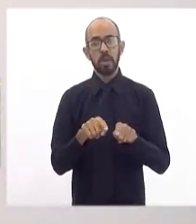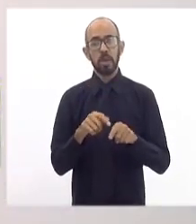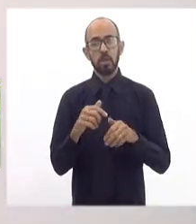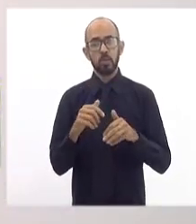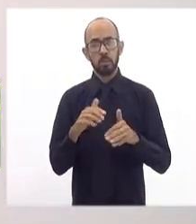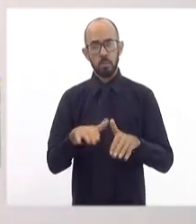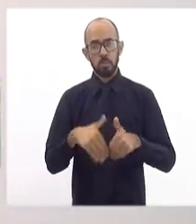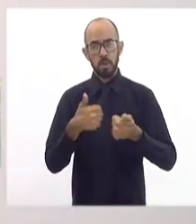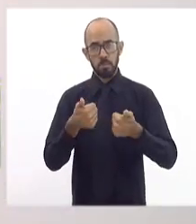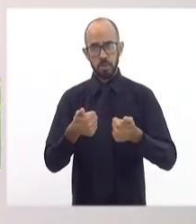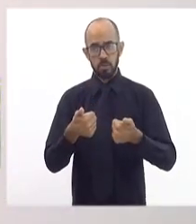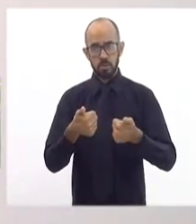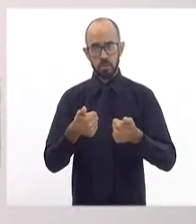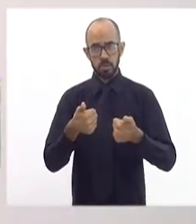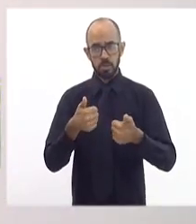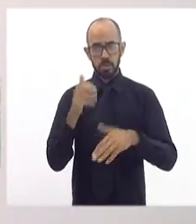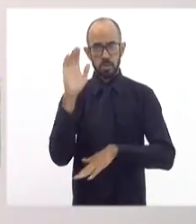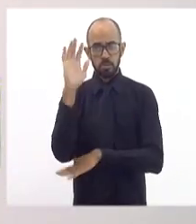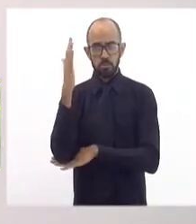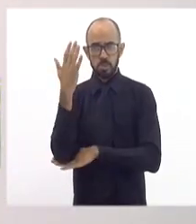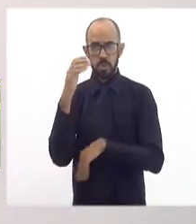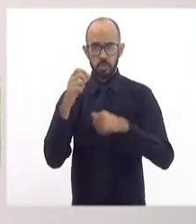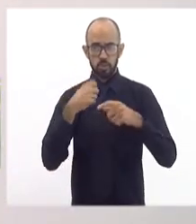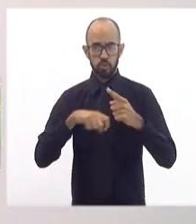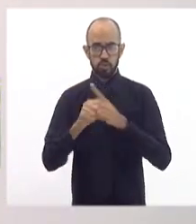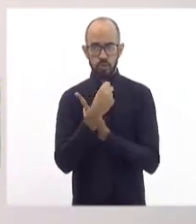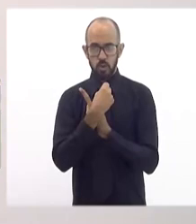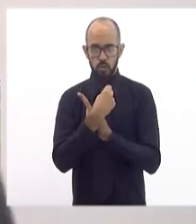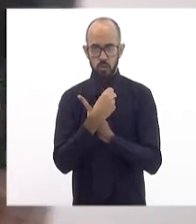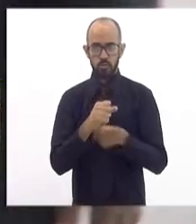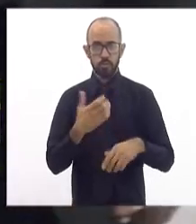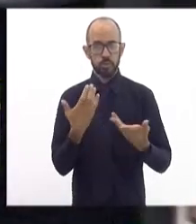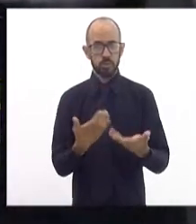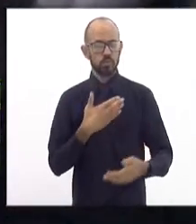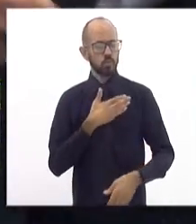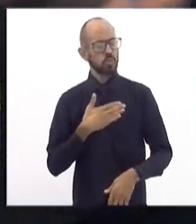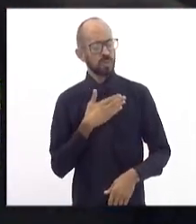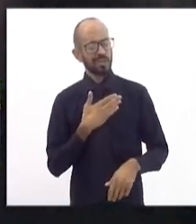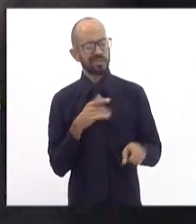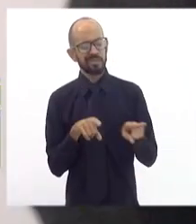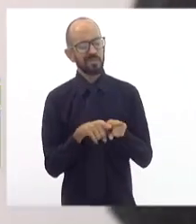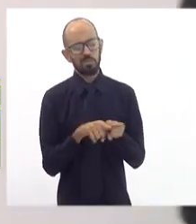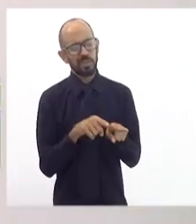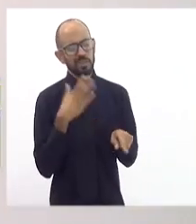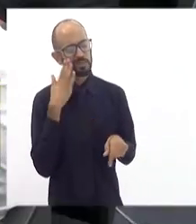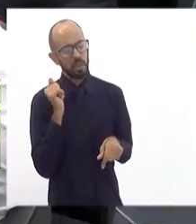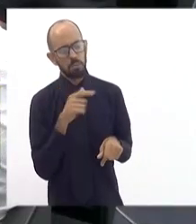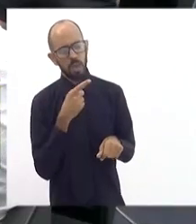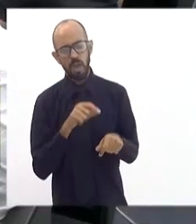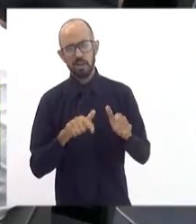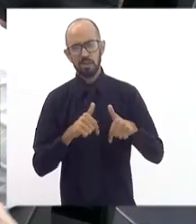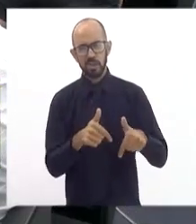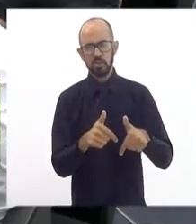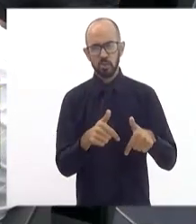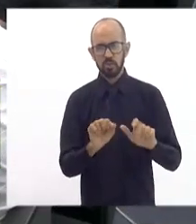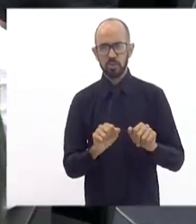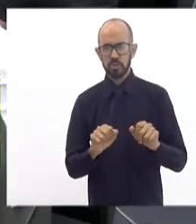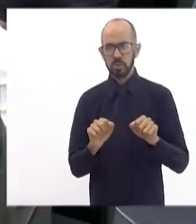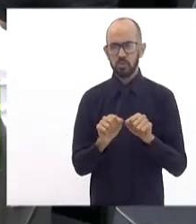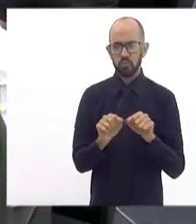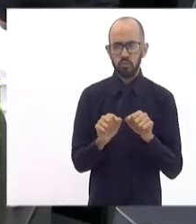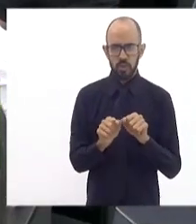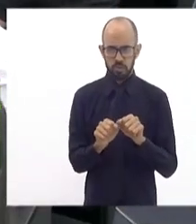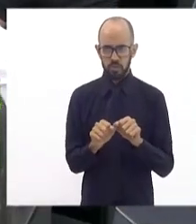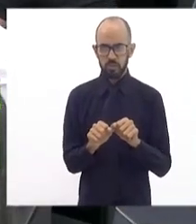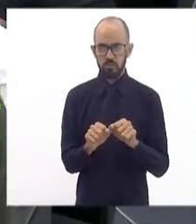e a gente gostaria de saber também da empresa é todas as ações feitas em cima exatamente